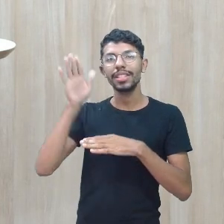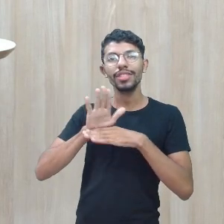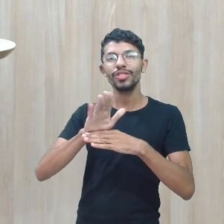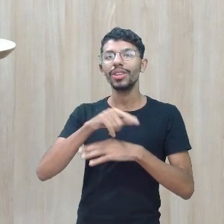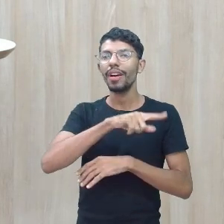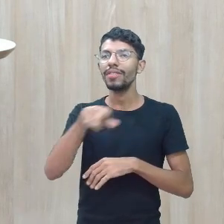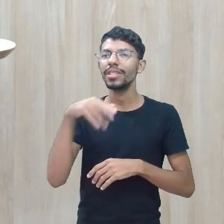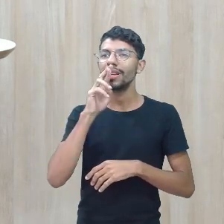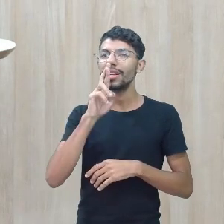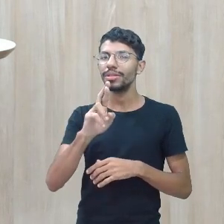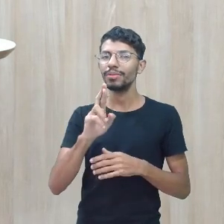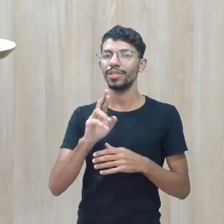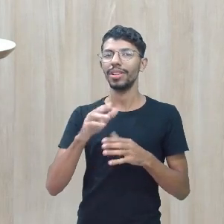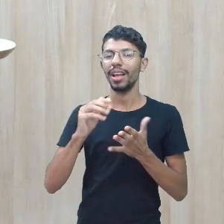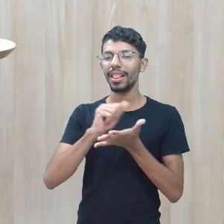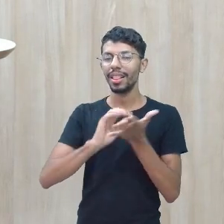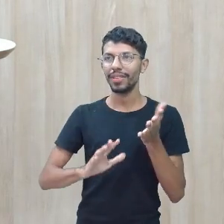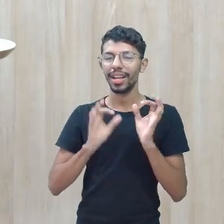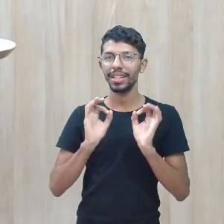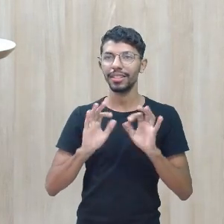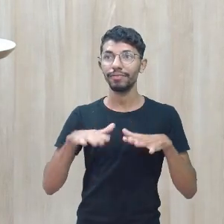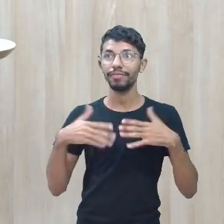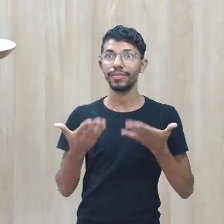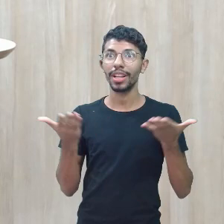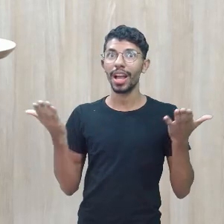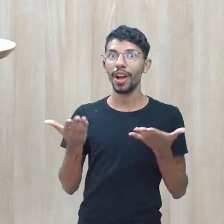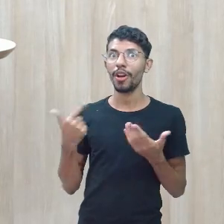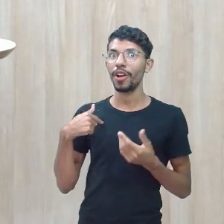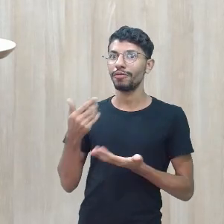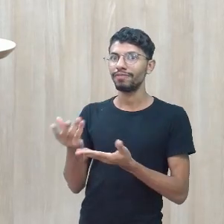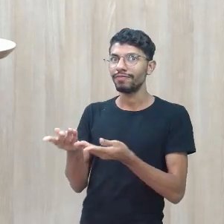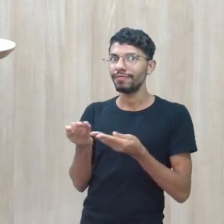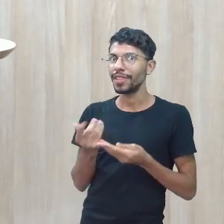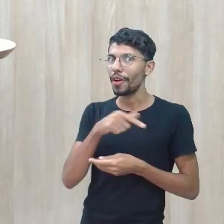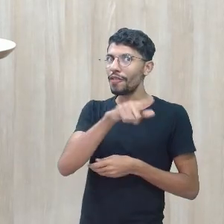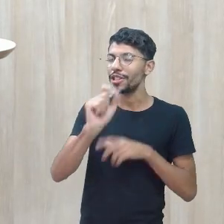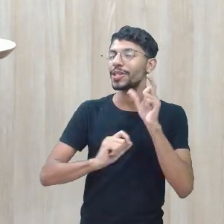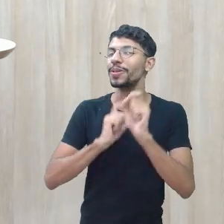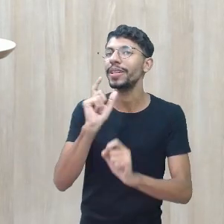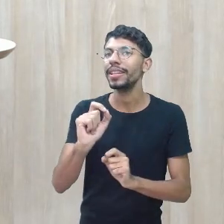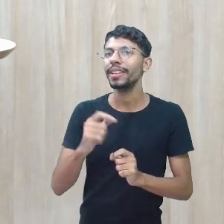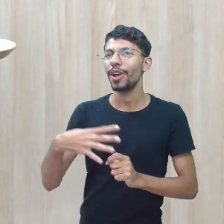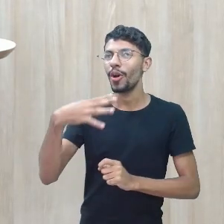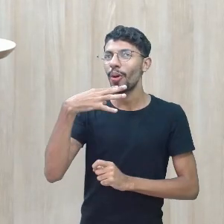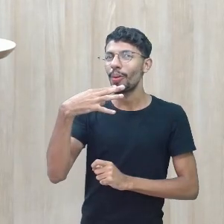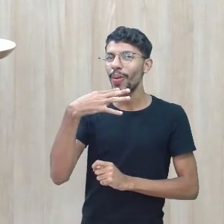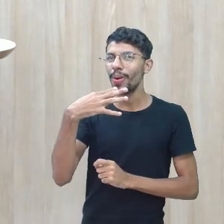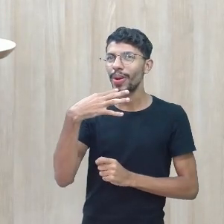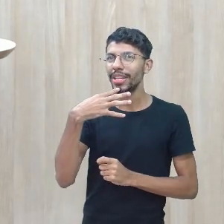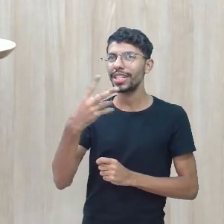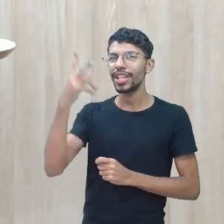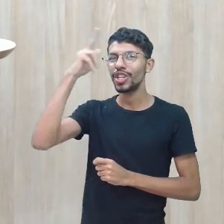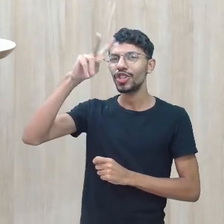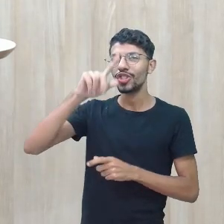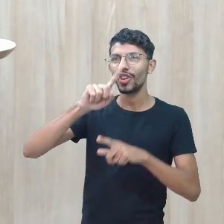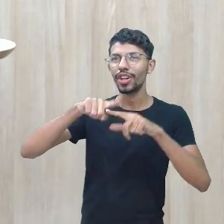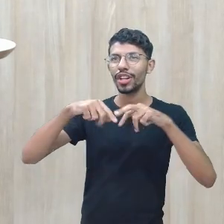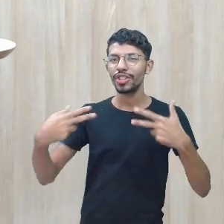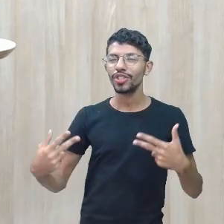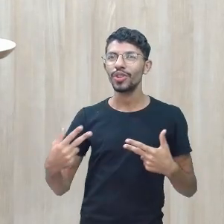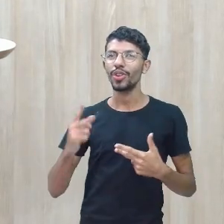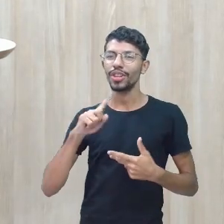vamos. E aí, eu já estou convidando vocês, né, a conhecerem. Vamos conhecer a história das coisas